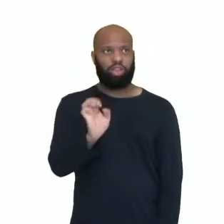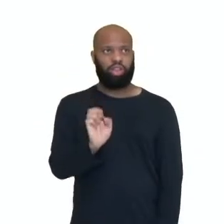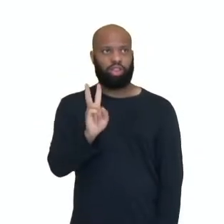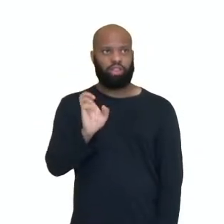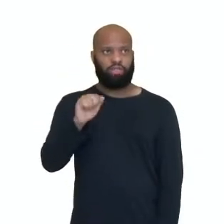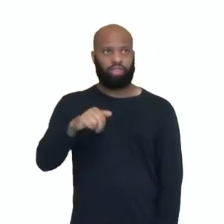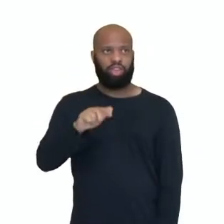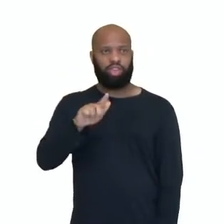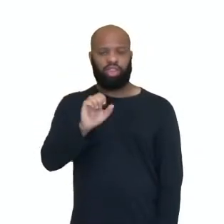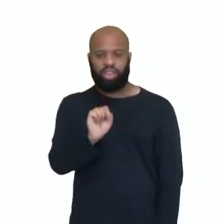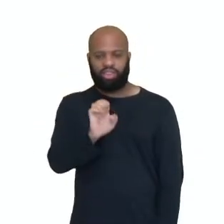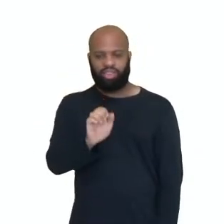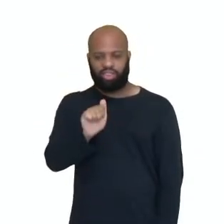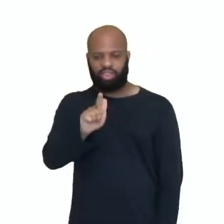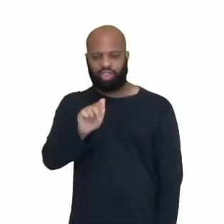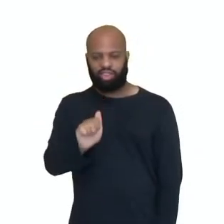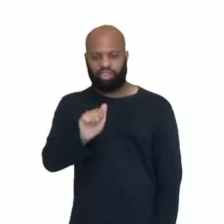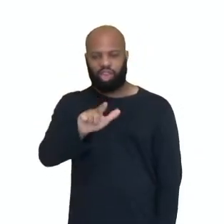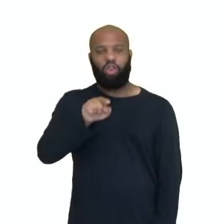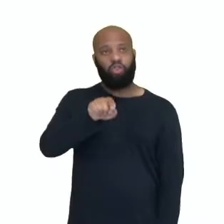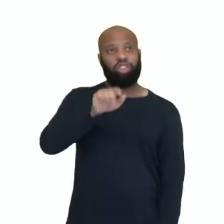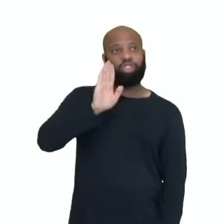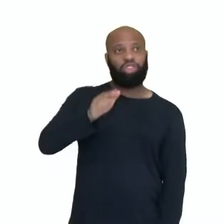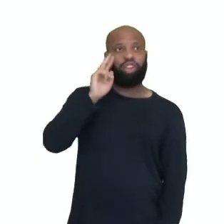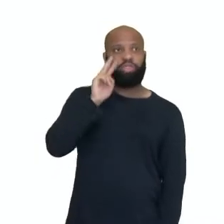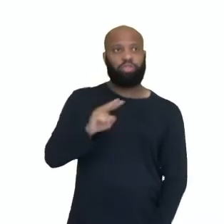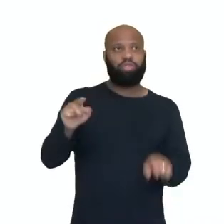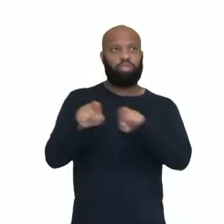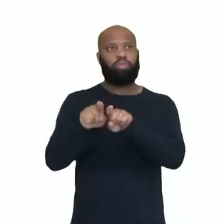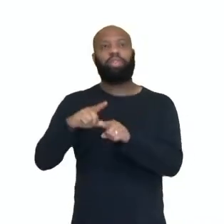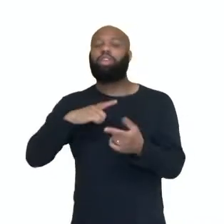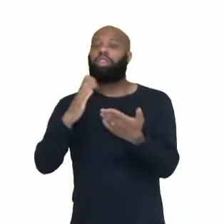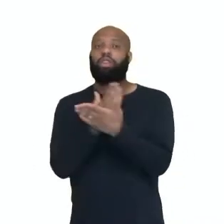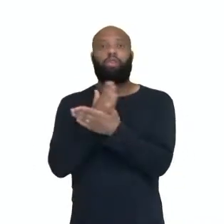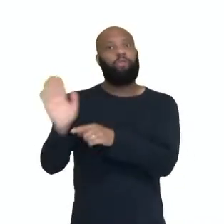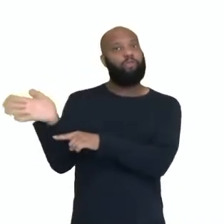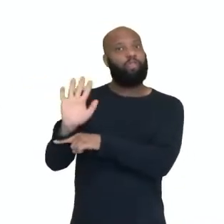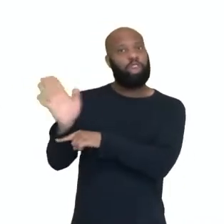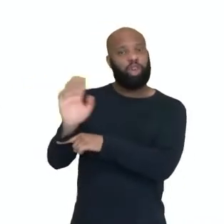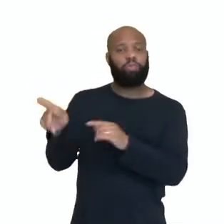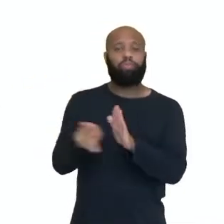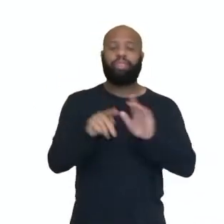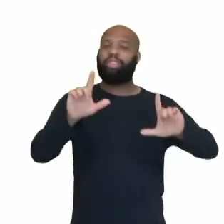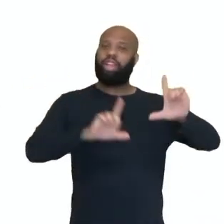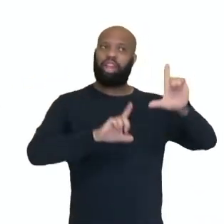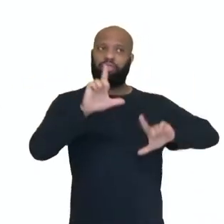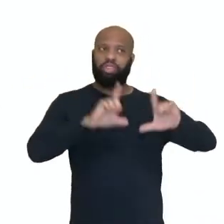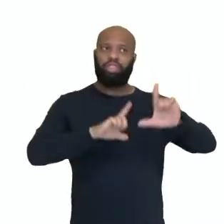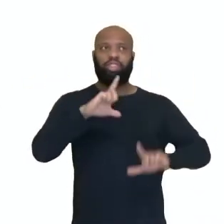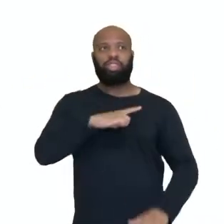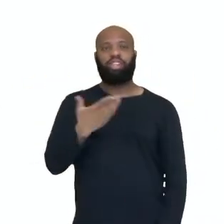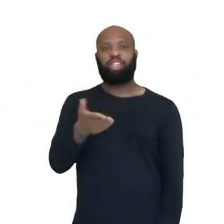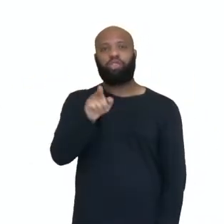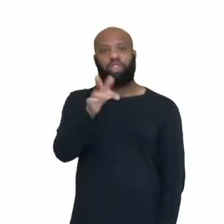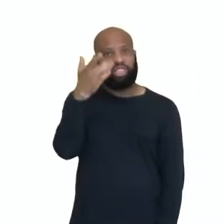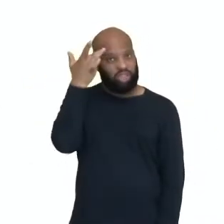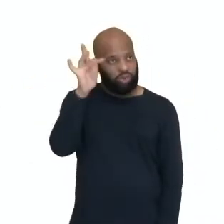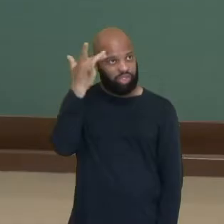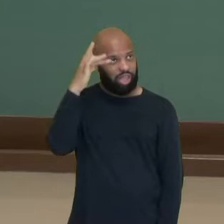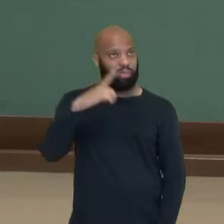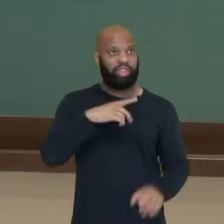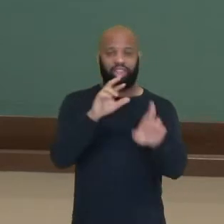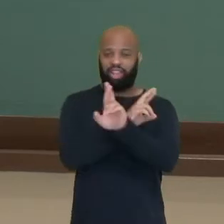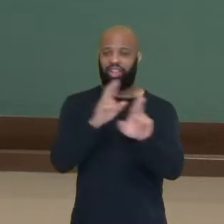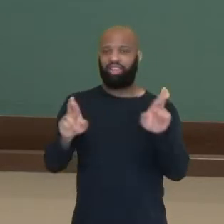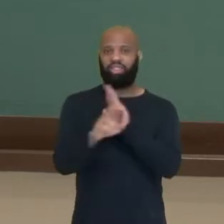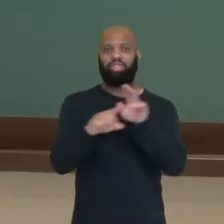Seagal? Então, gente, talvez vocês já tenham visto até mesmo em algum filme na televisão, né? Vocês nem sabem que está relacionado